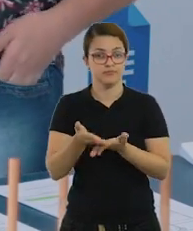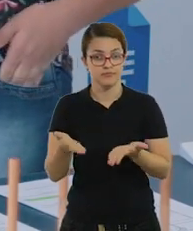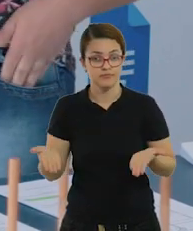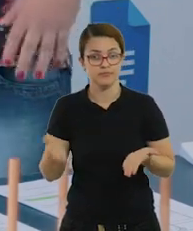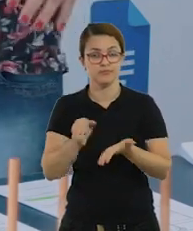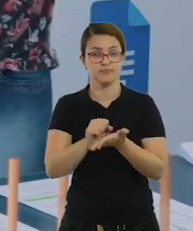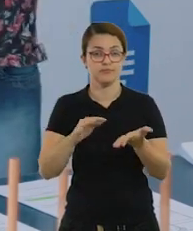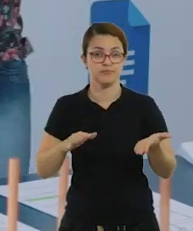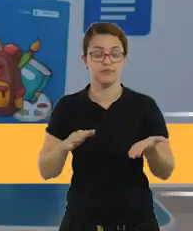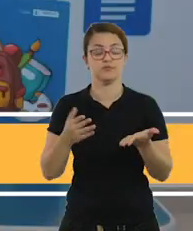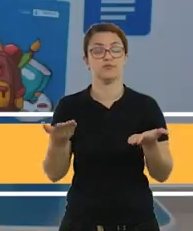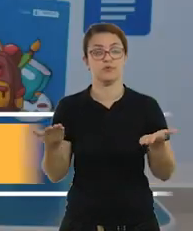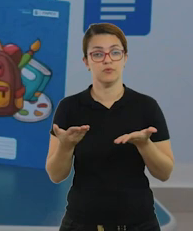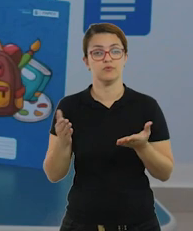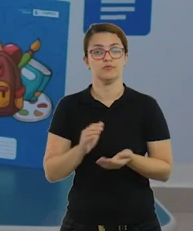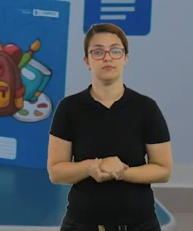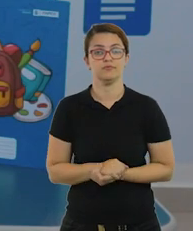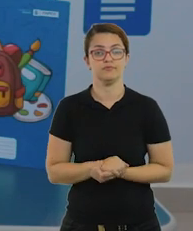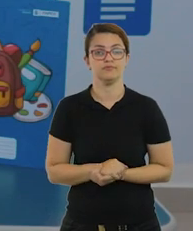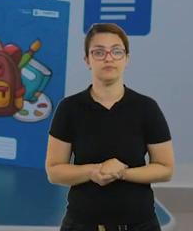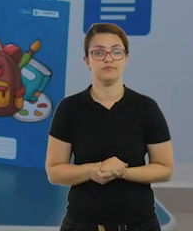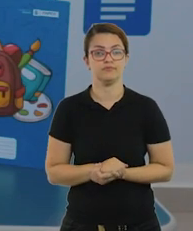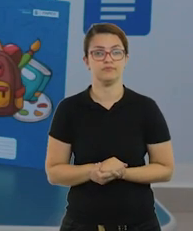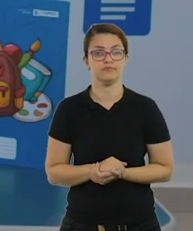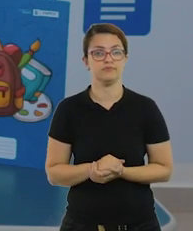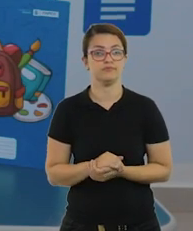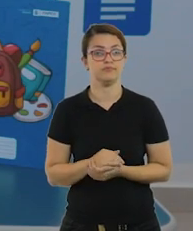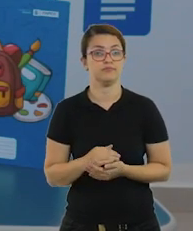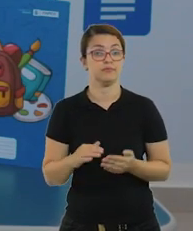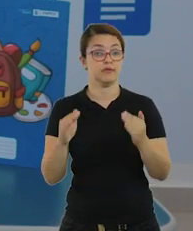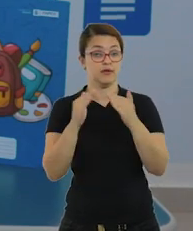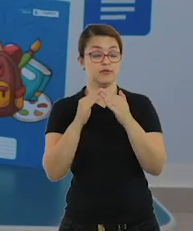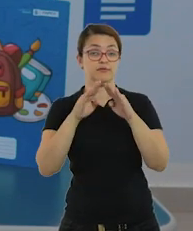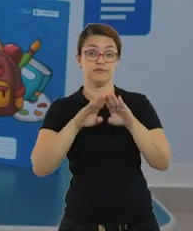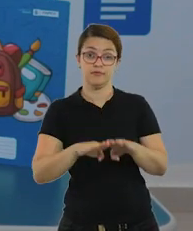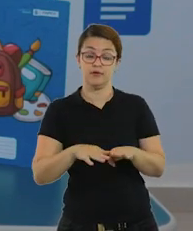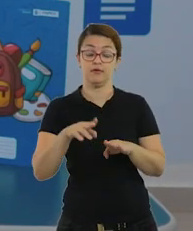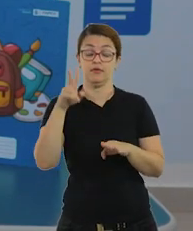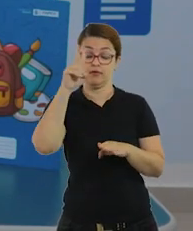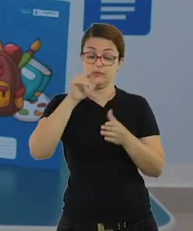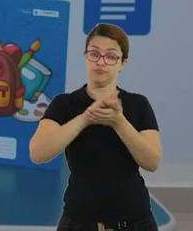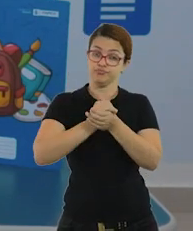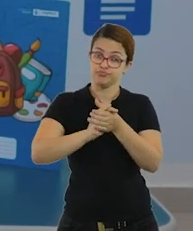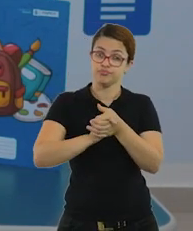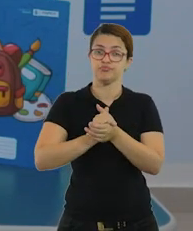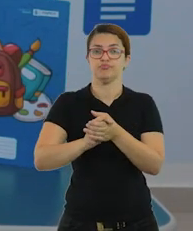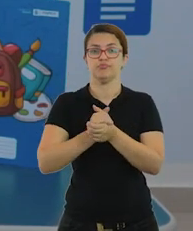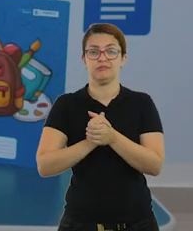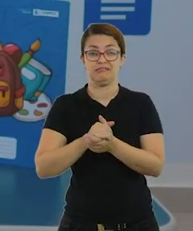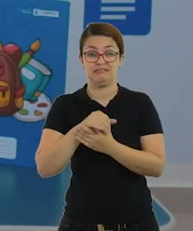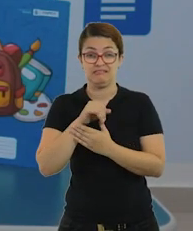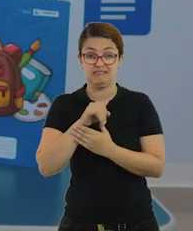tá? Então essas foram as atividades de hoje. Fiquem em casa, não se esqueçam